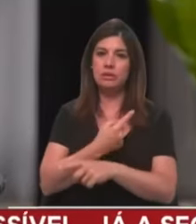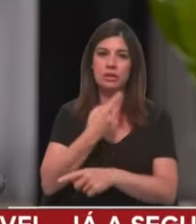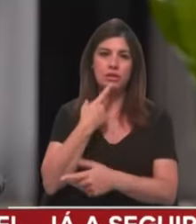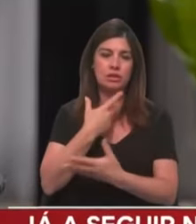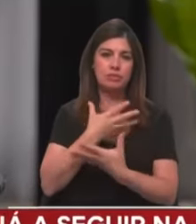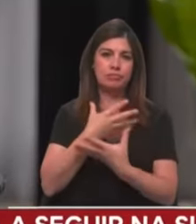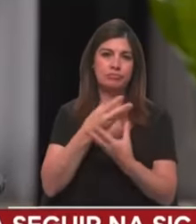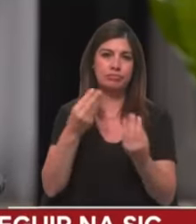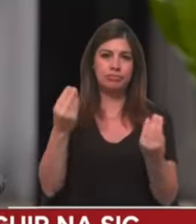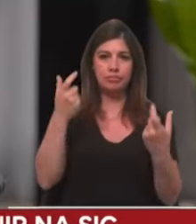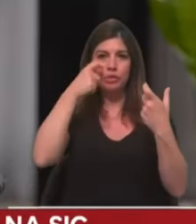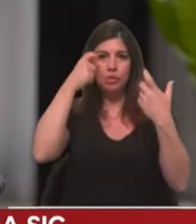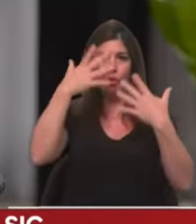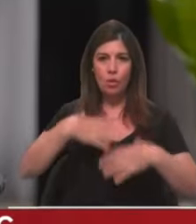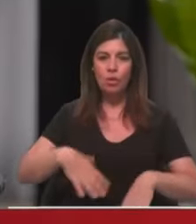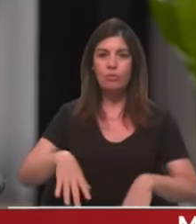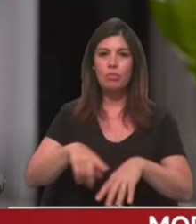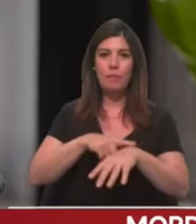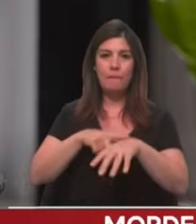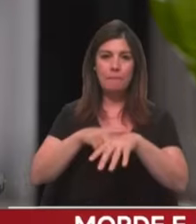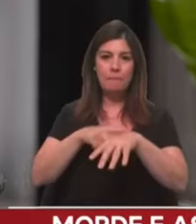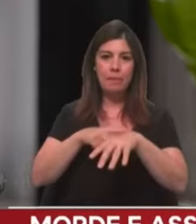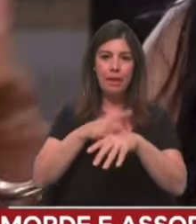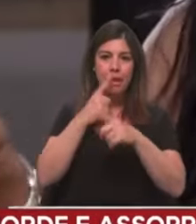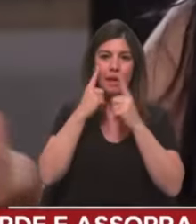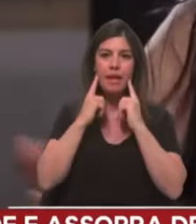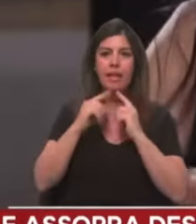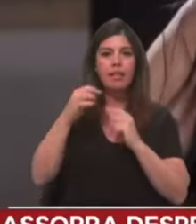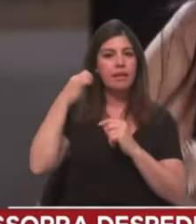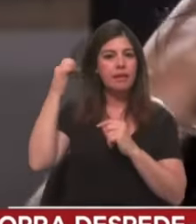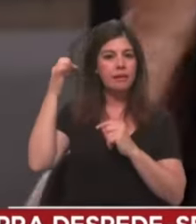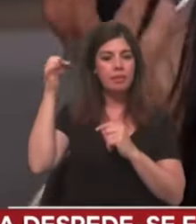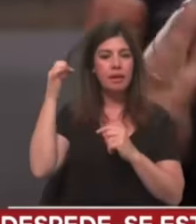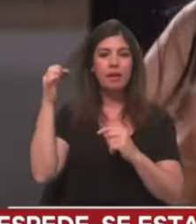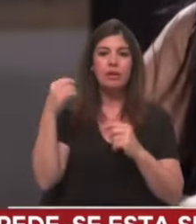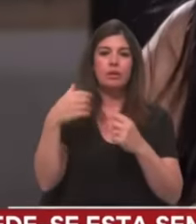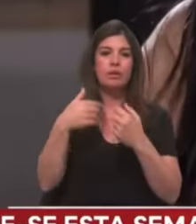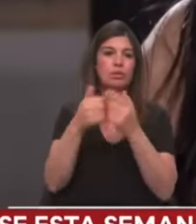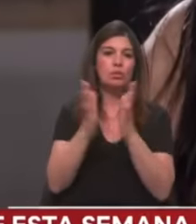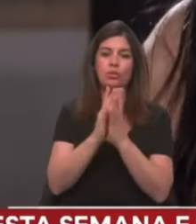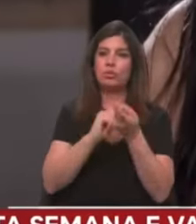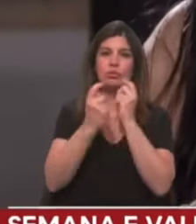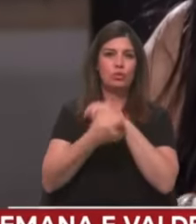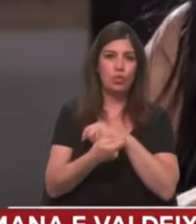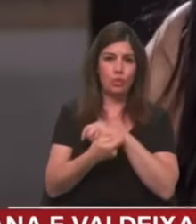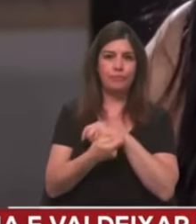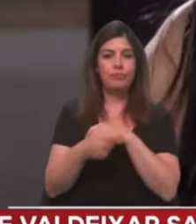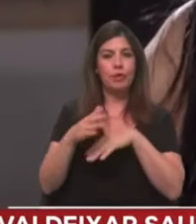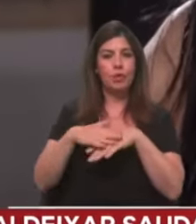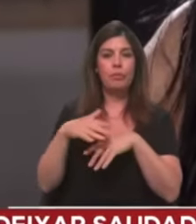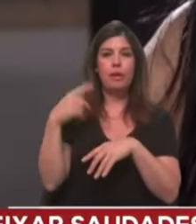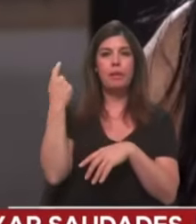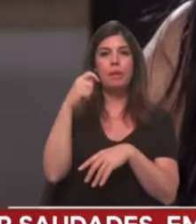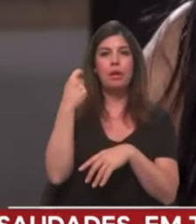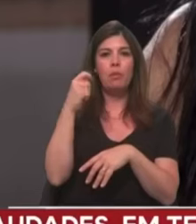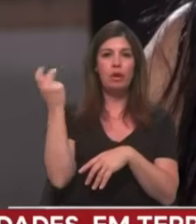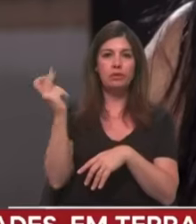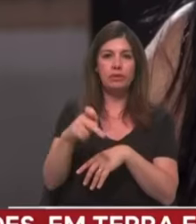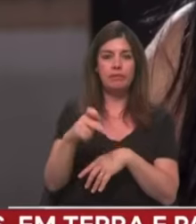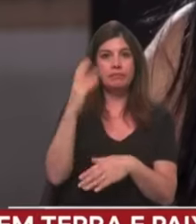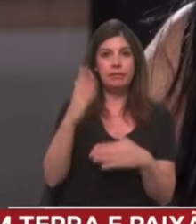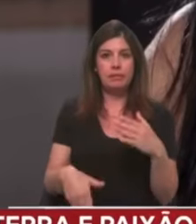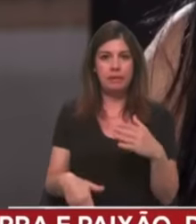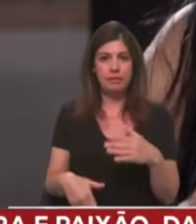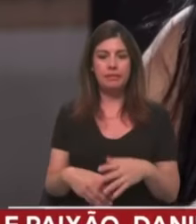a nível hormonal na minha pessoa, a nível de pele, de cabelo, completamente toda. Tudo e mais alguma coisa. E eu sinto também, estou a